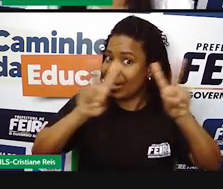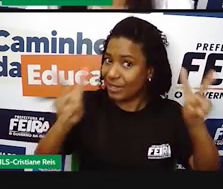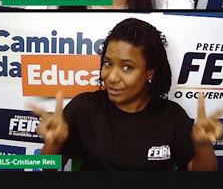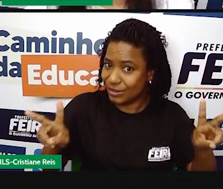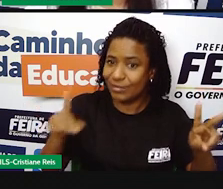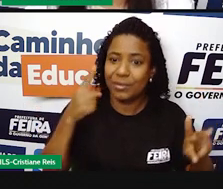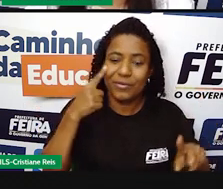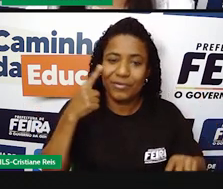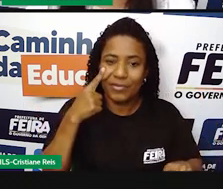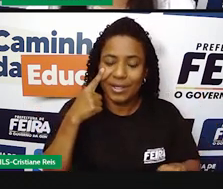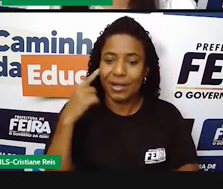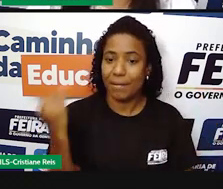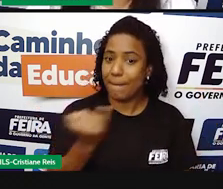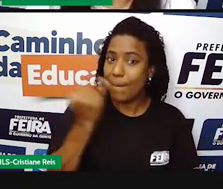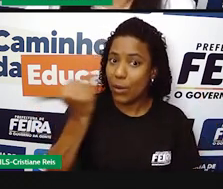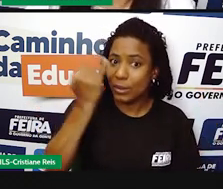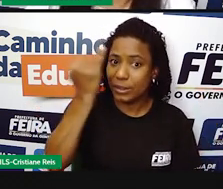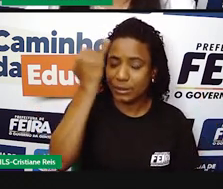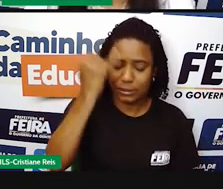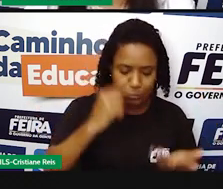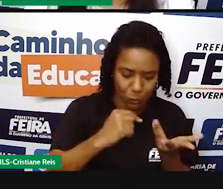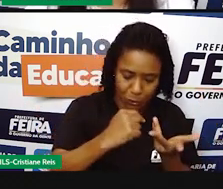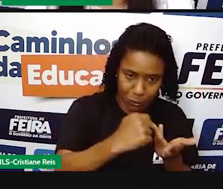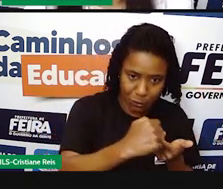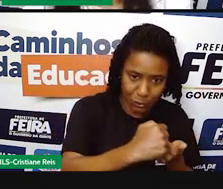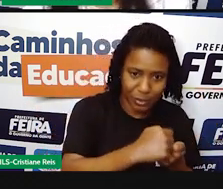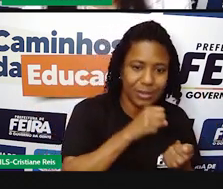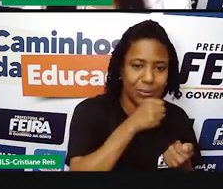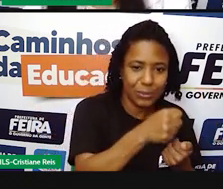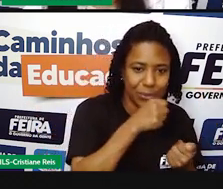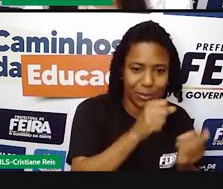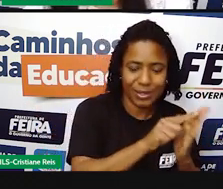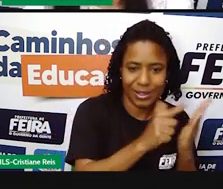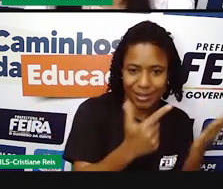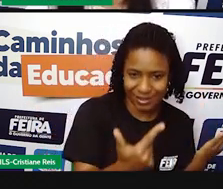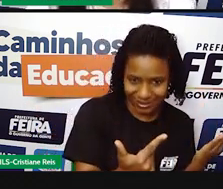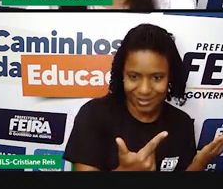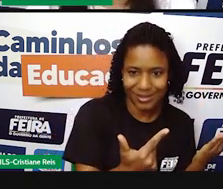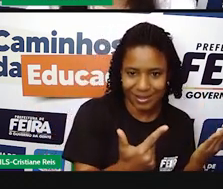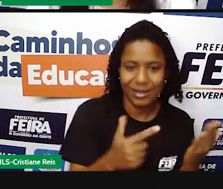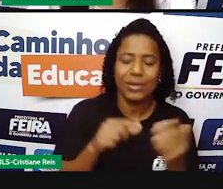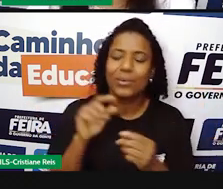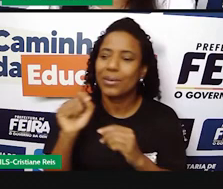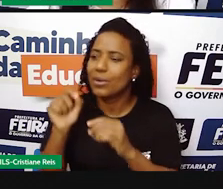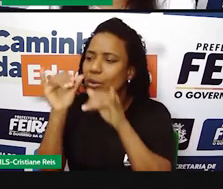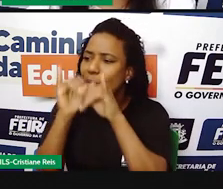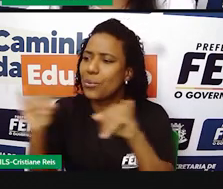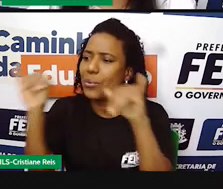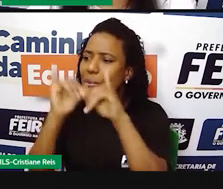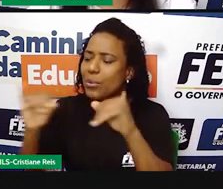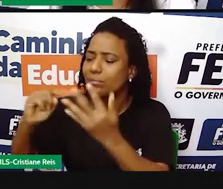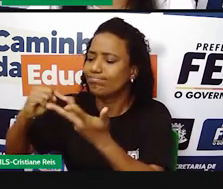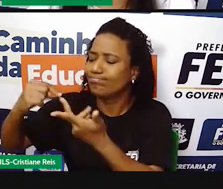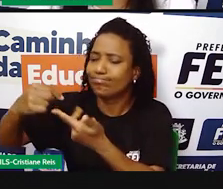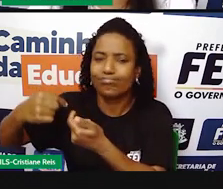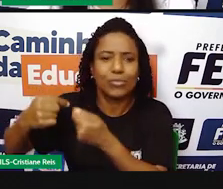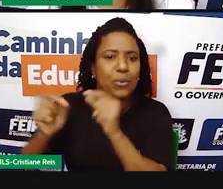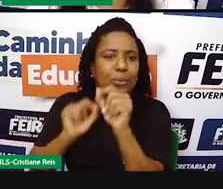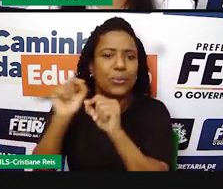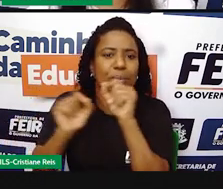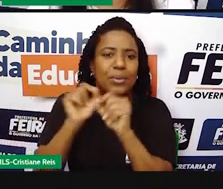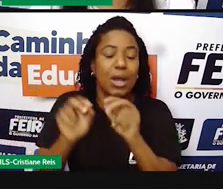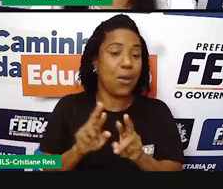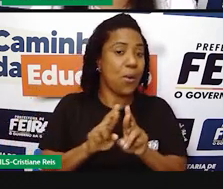importante a gente ter conhecimento sobre o que é uma reportagem e o que é uma notícia, entender as